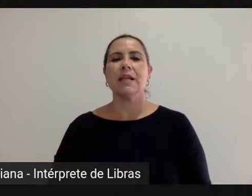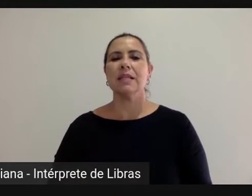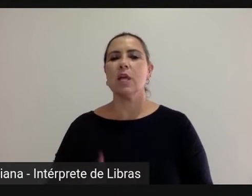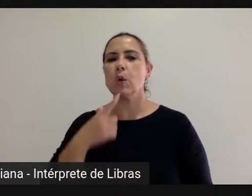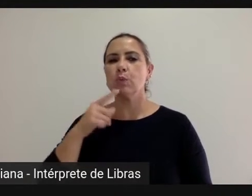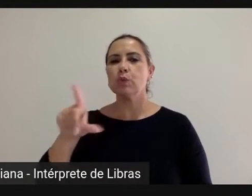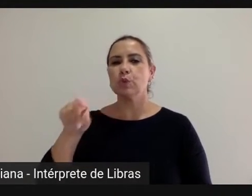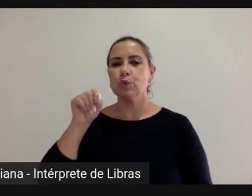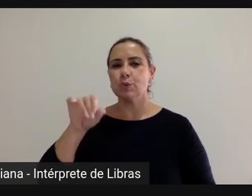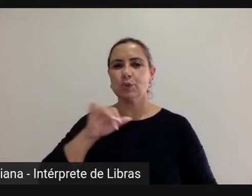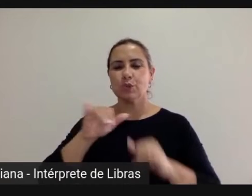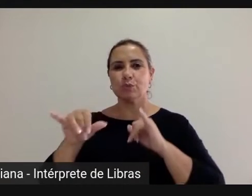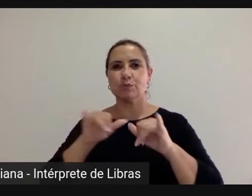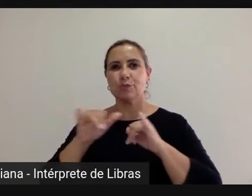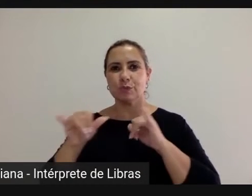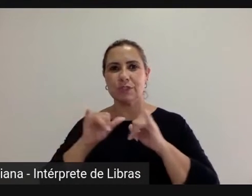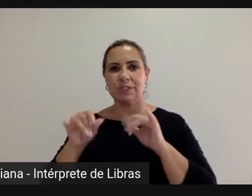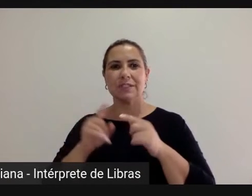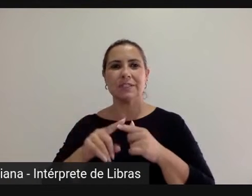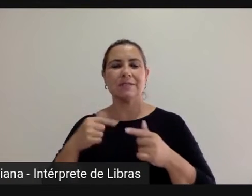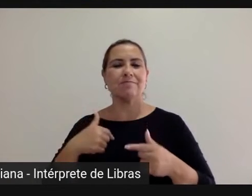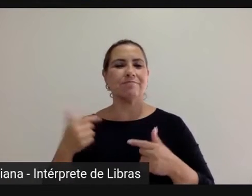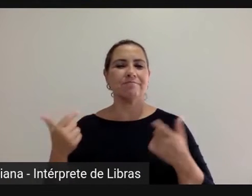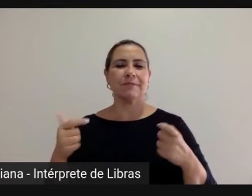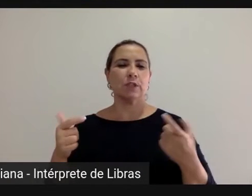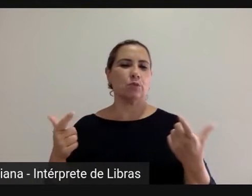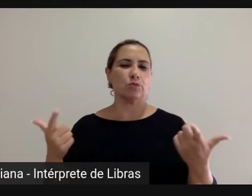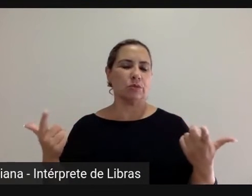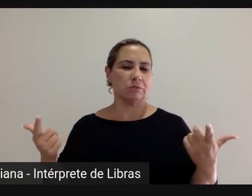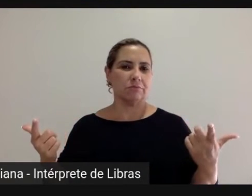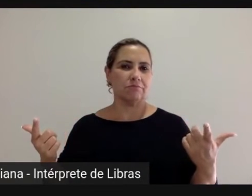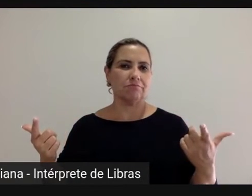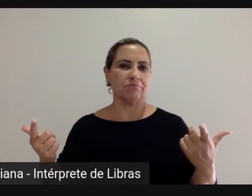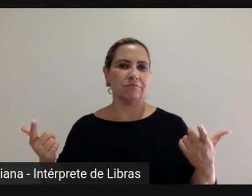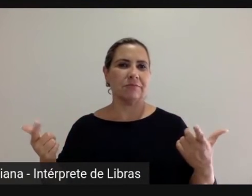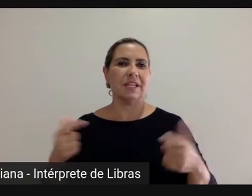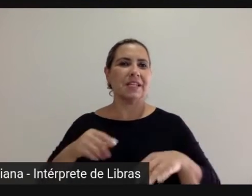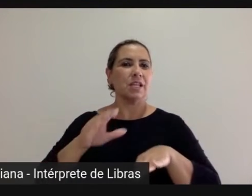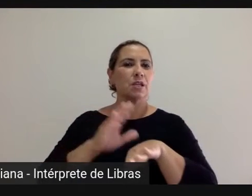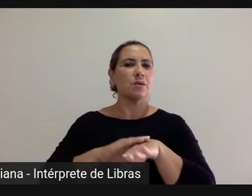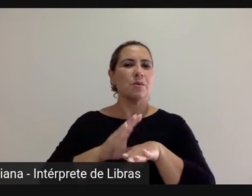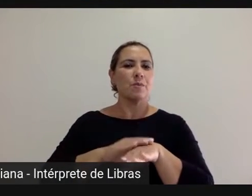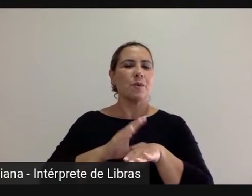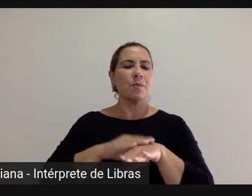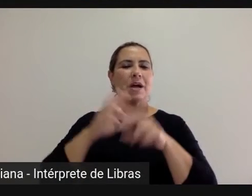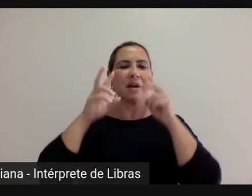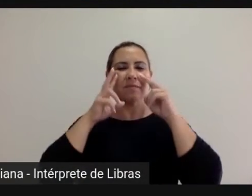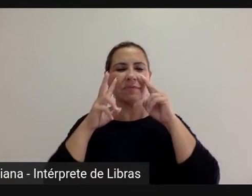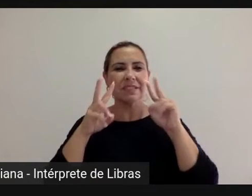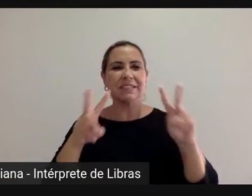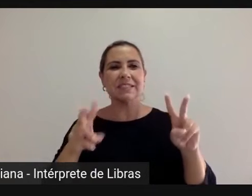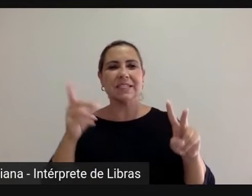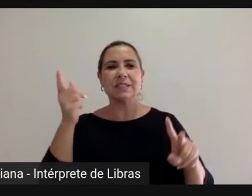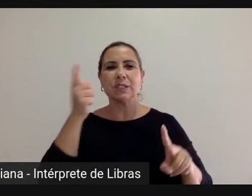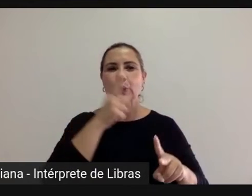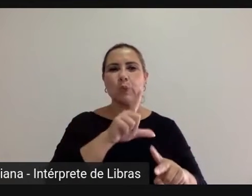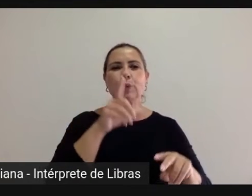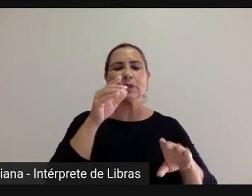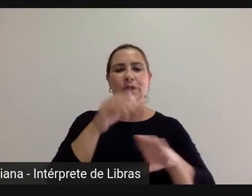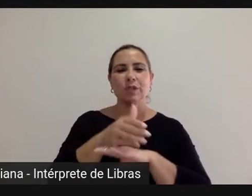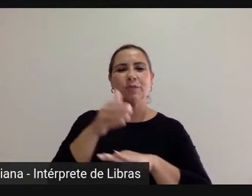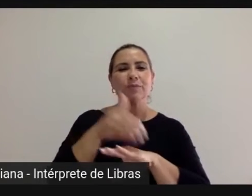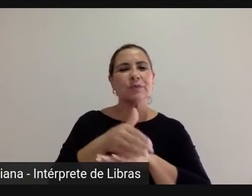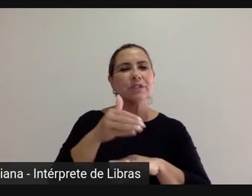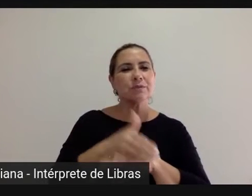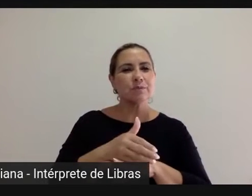dados maior, que eu não tinha, pelo menos naquele momento, uma visão de se eu conseguiria acesso. De qualquer